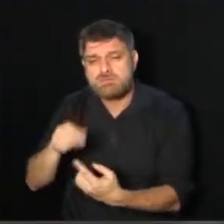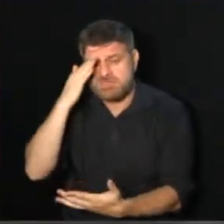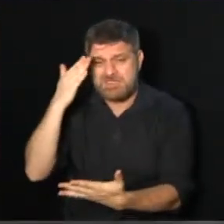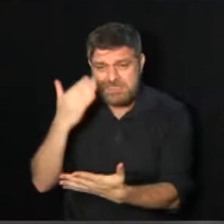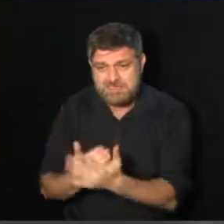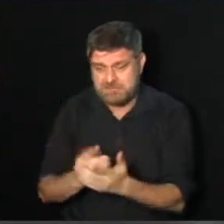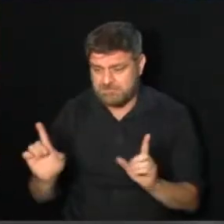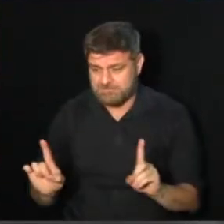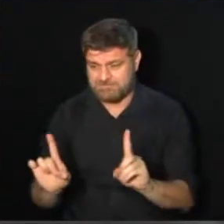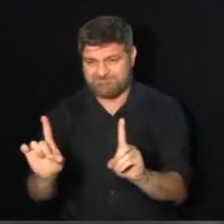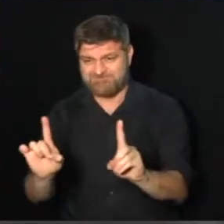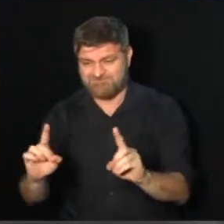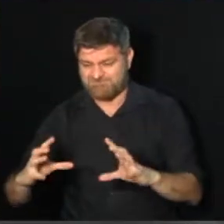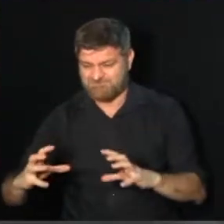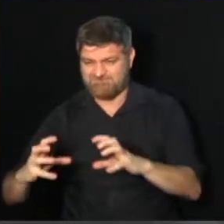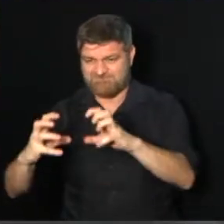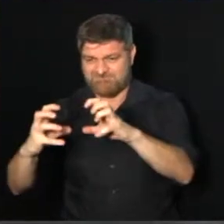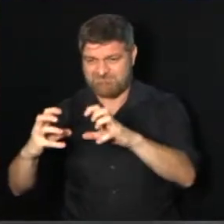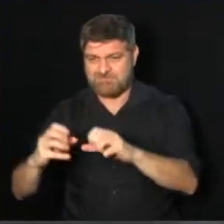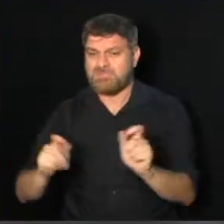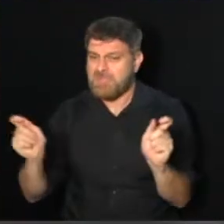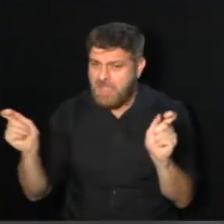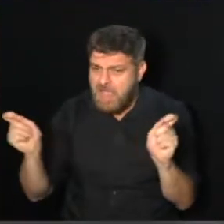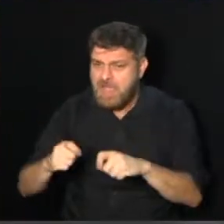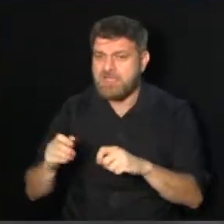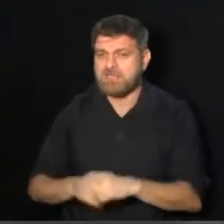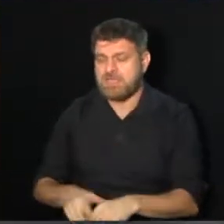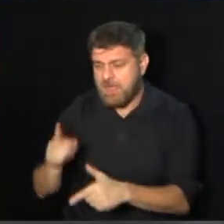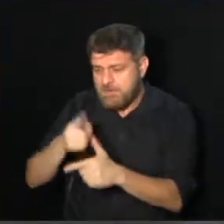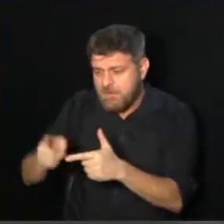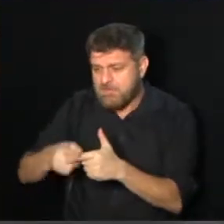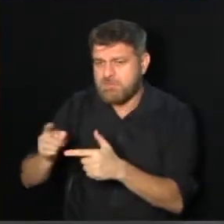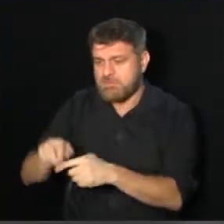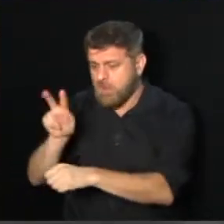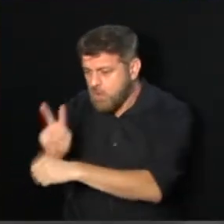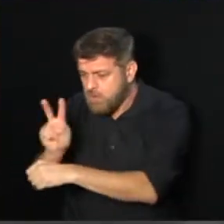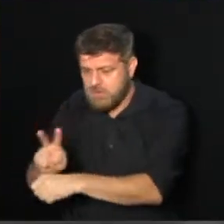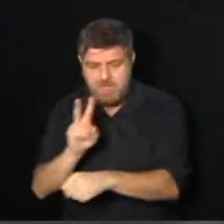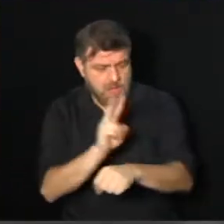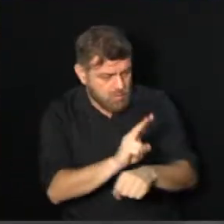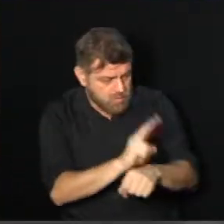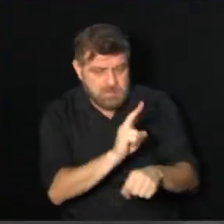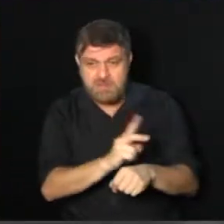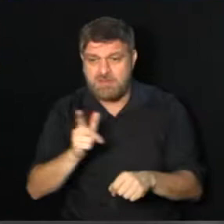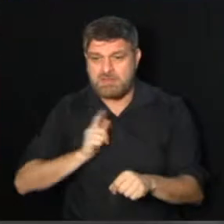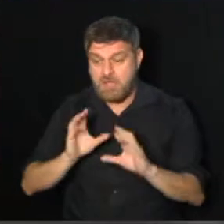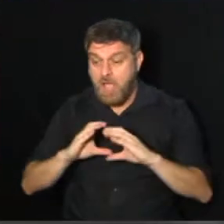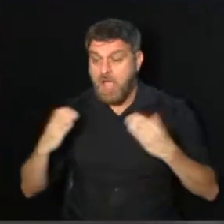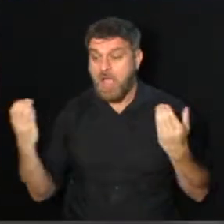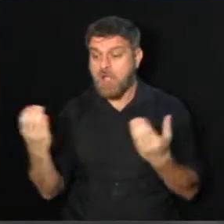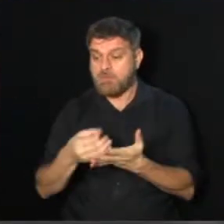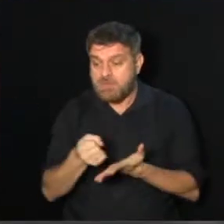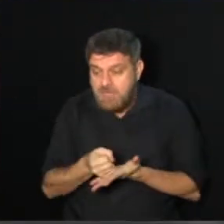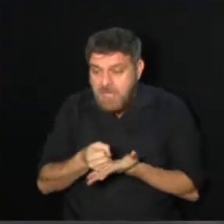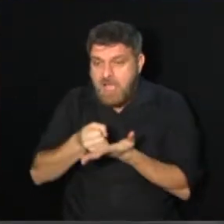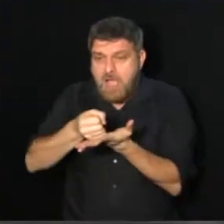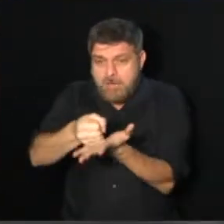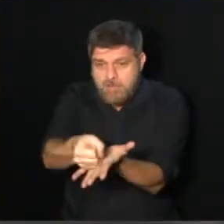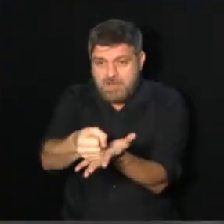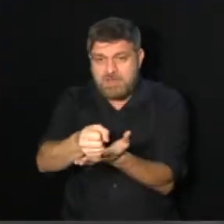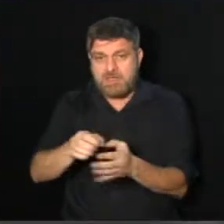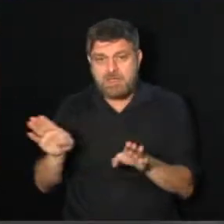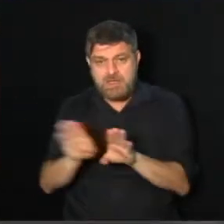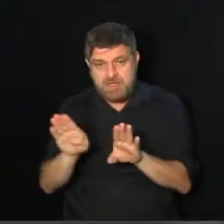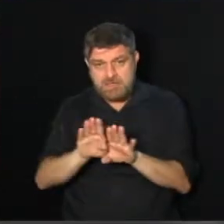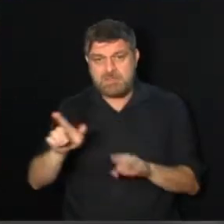nos conflitos podem cuidar destes problemas, apoiados pela comunidade no entorno, que também faz